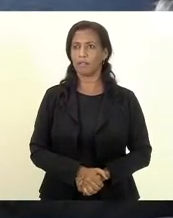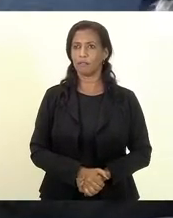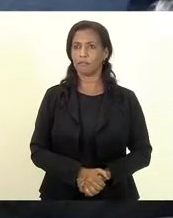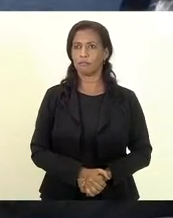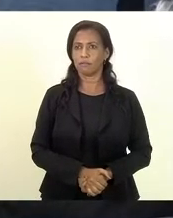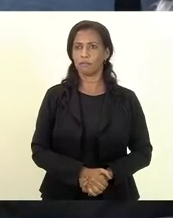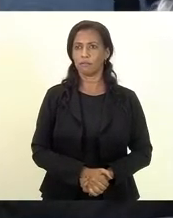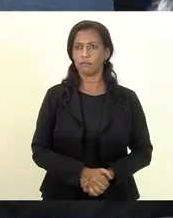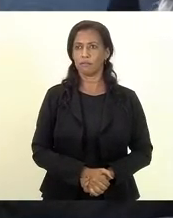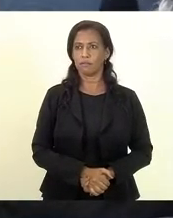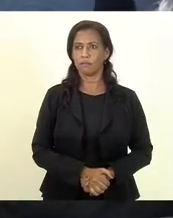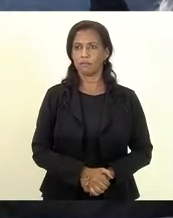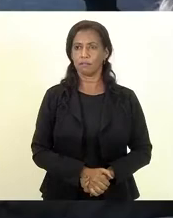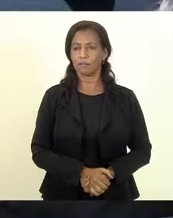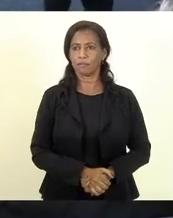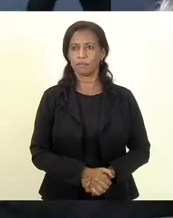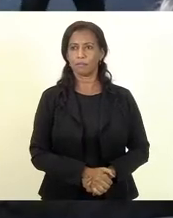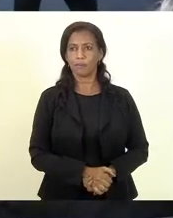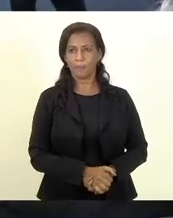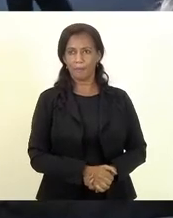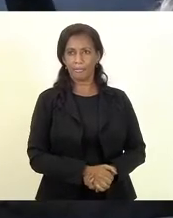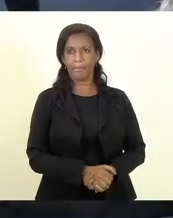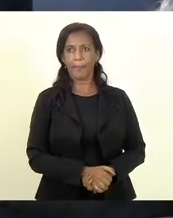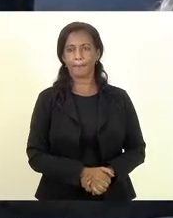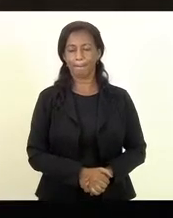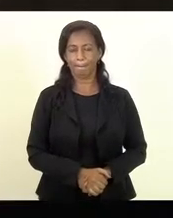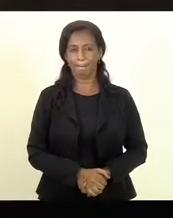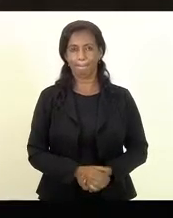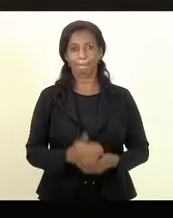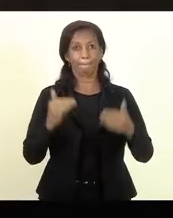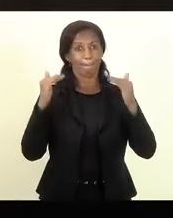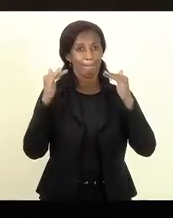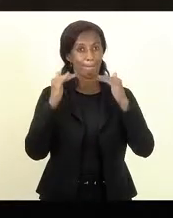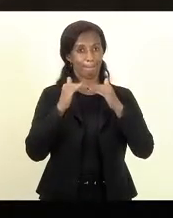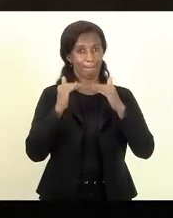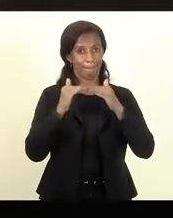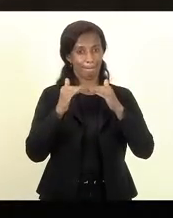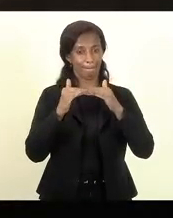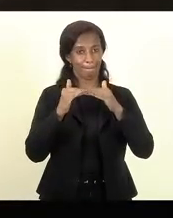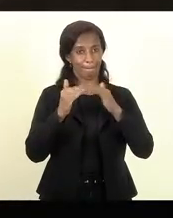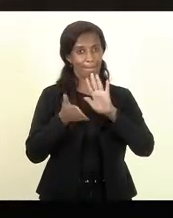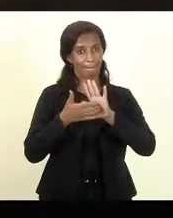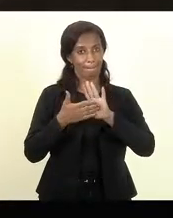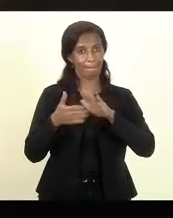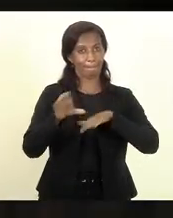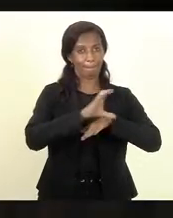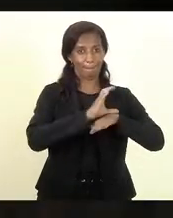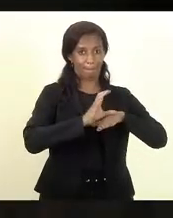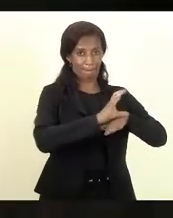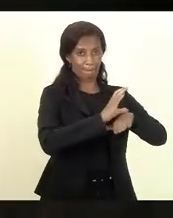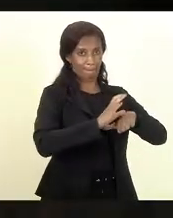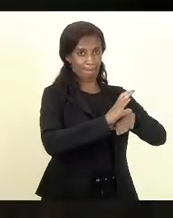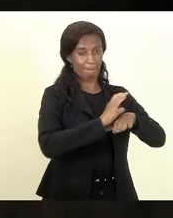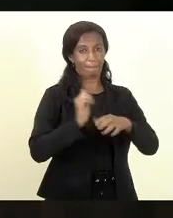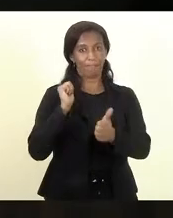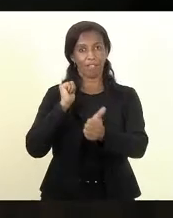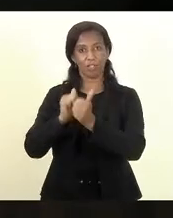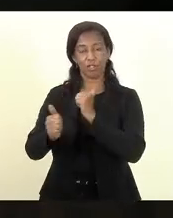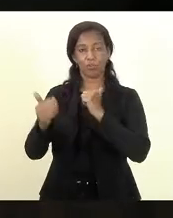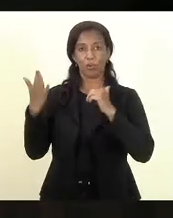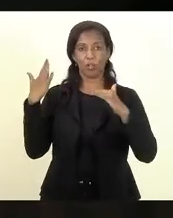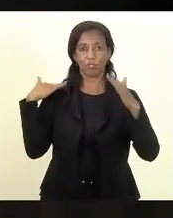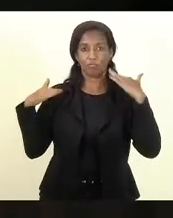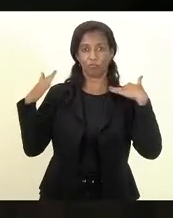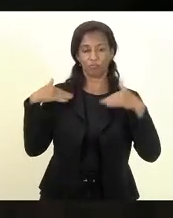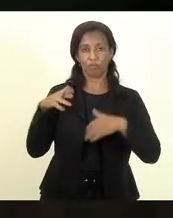Saiu o pedido do autor. Retirar de pauta. Parecer pela constitucionalidade com emendas, presidente. Pela Comissão de Esporte, Lazer,